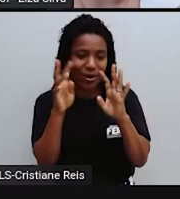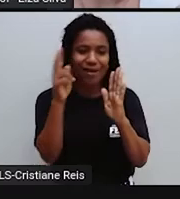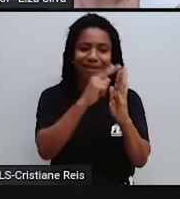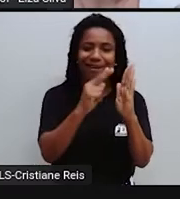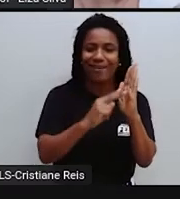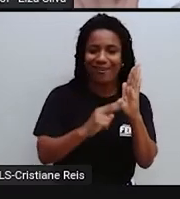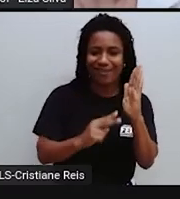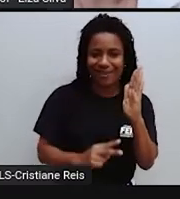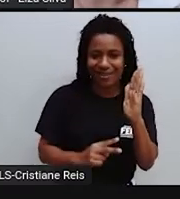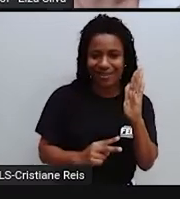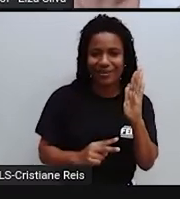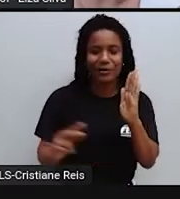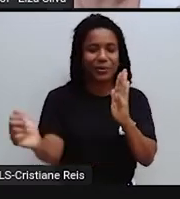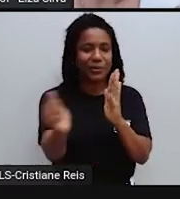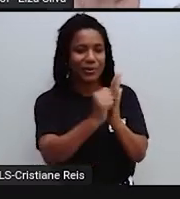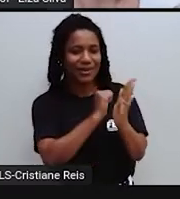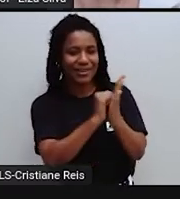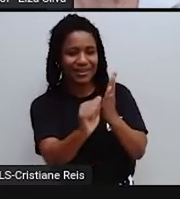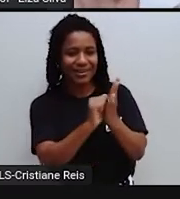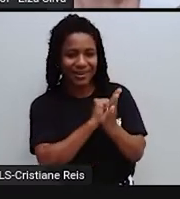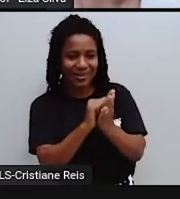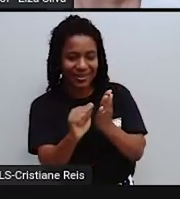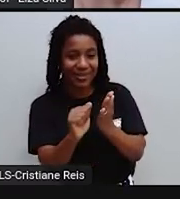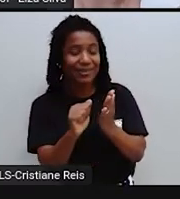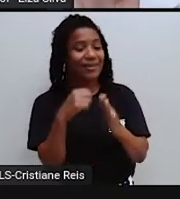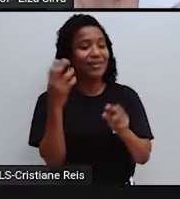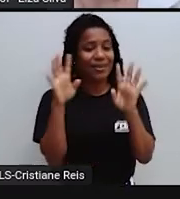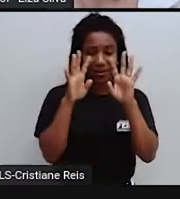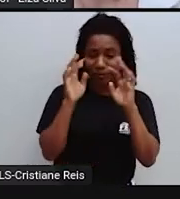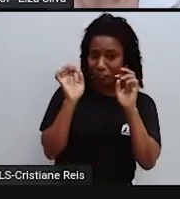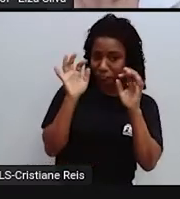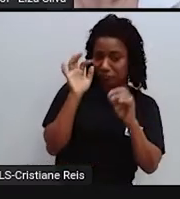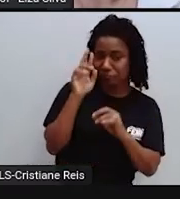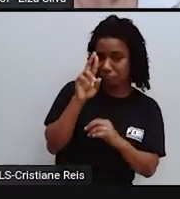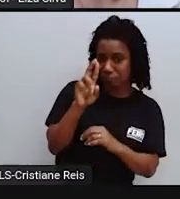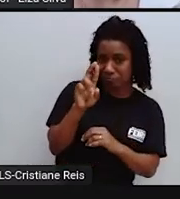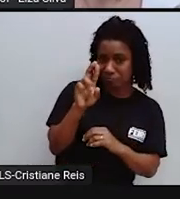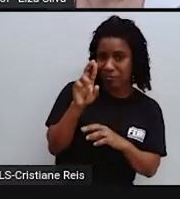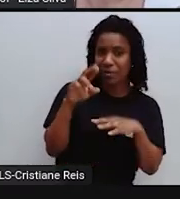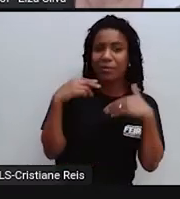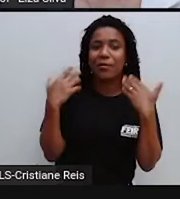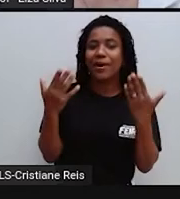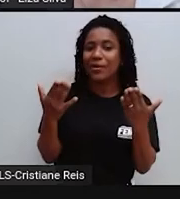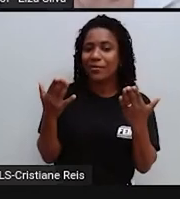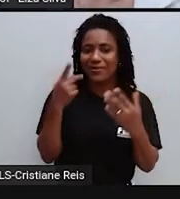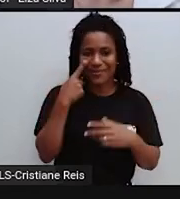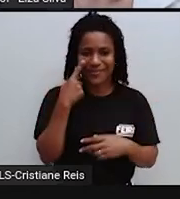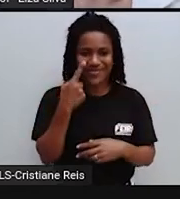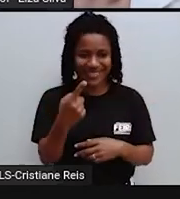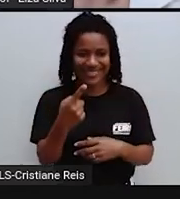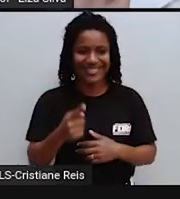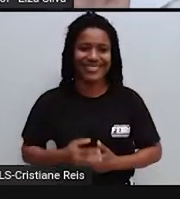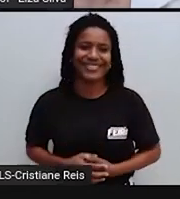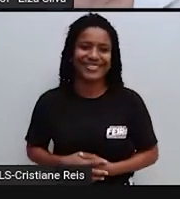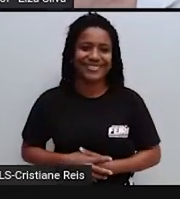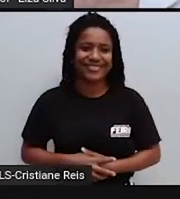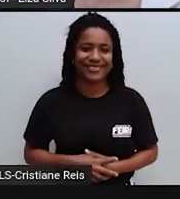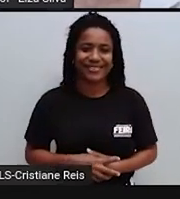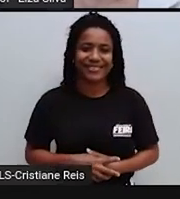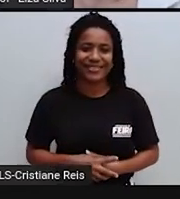lendo, apagando, observando, ok? Então, vejamos aqui alguns